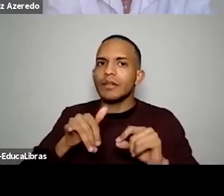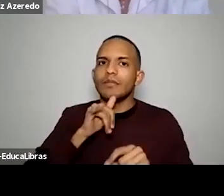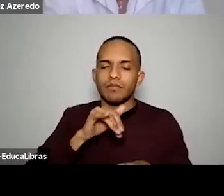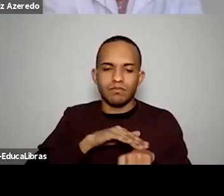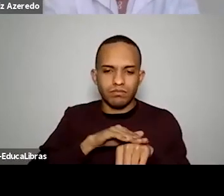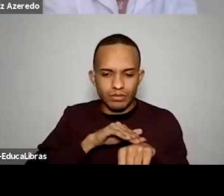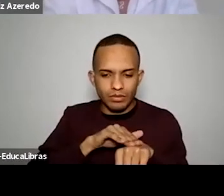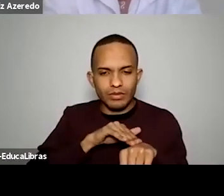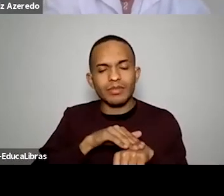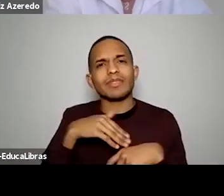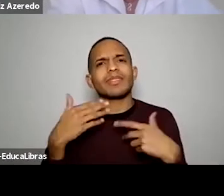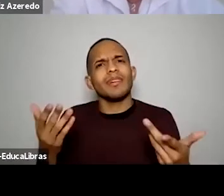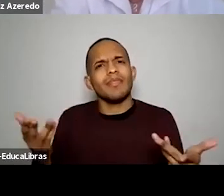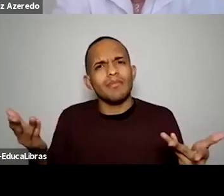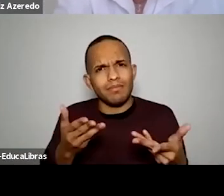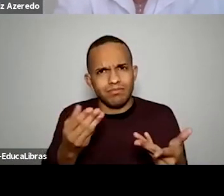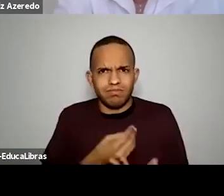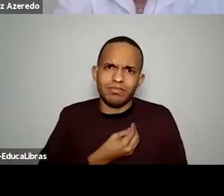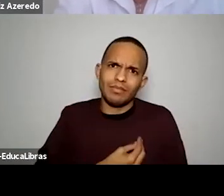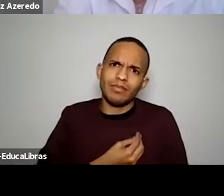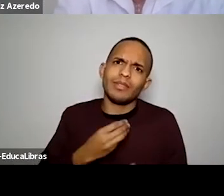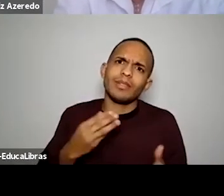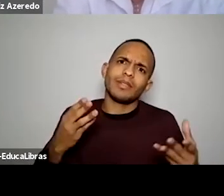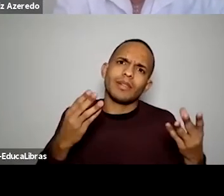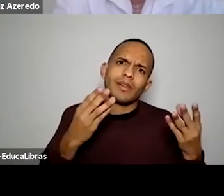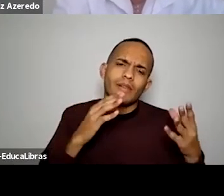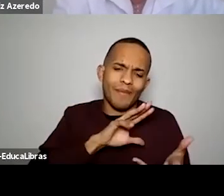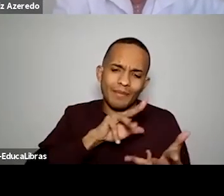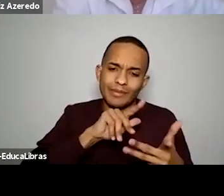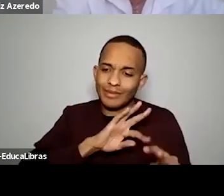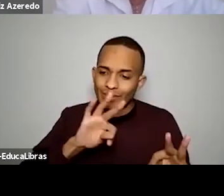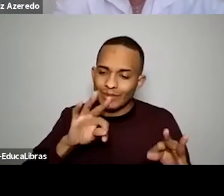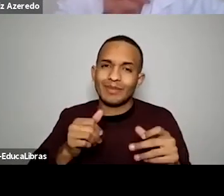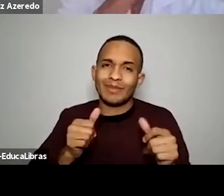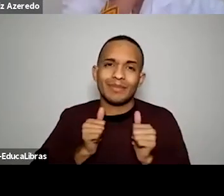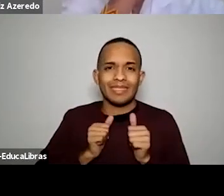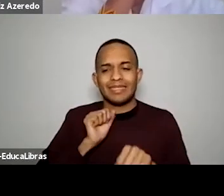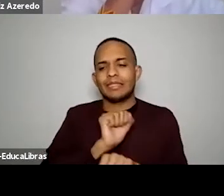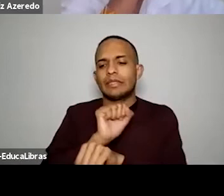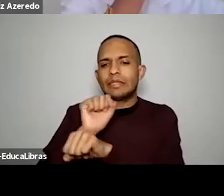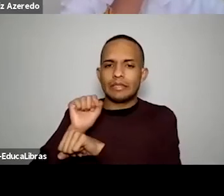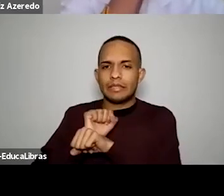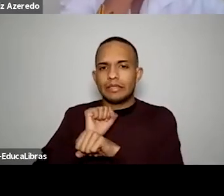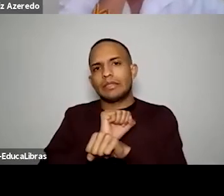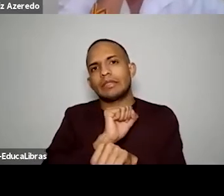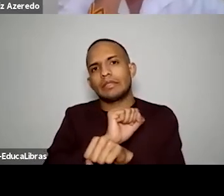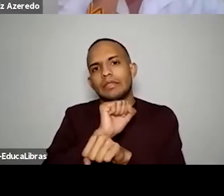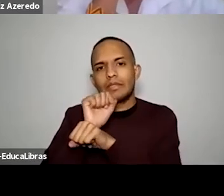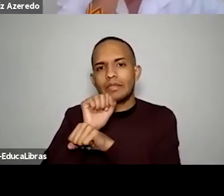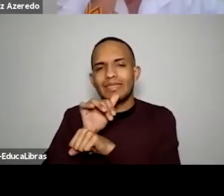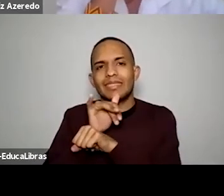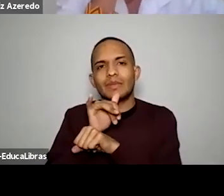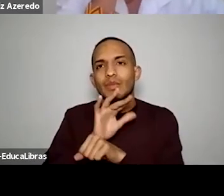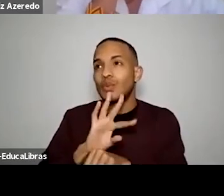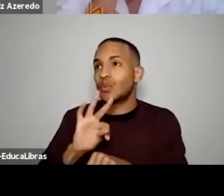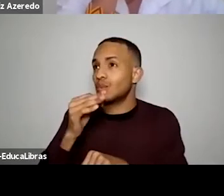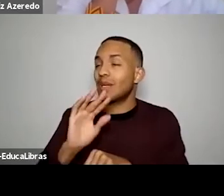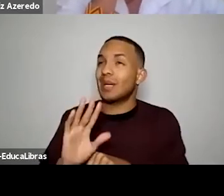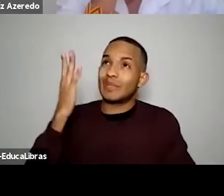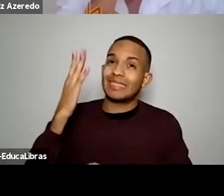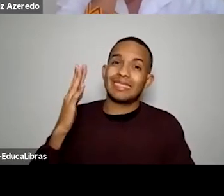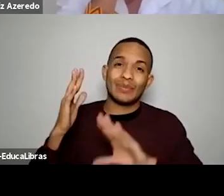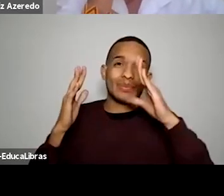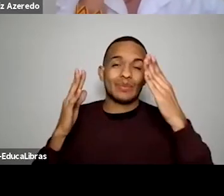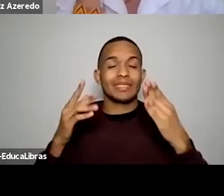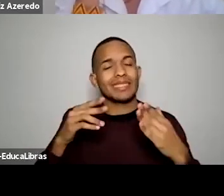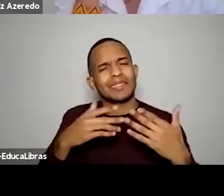será que nesse momento que está o mundo todo parado, né, estava vendo a TV o tempo todo, vendo todas essas tragédias acontecendo, será